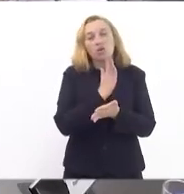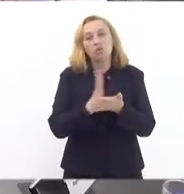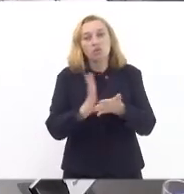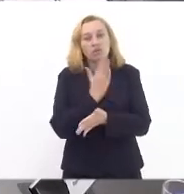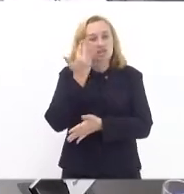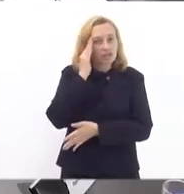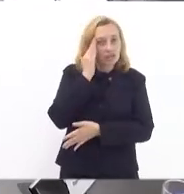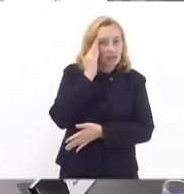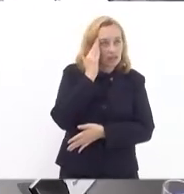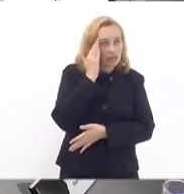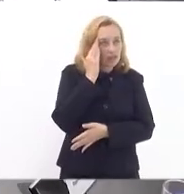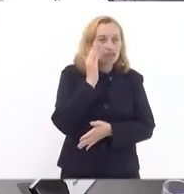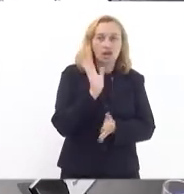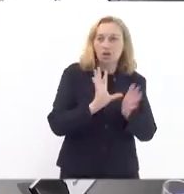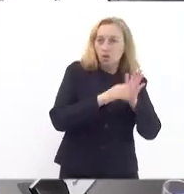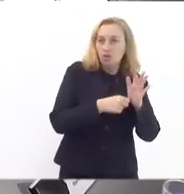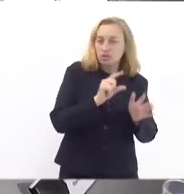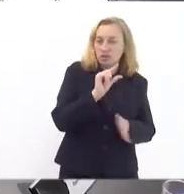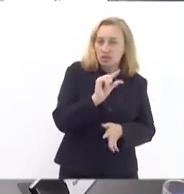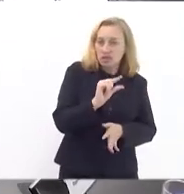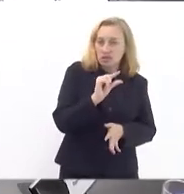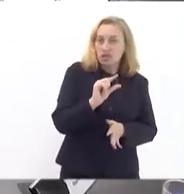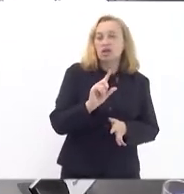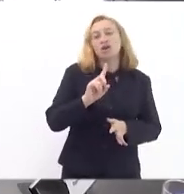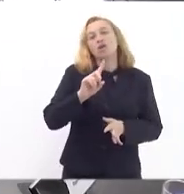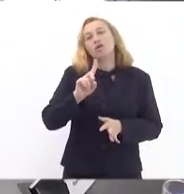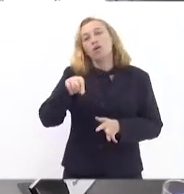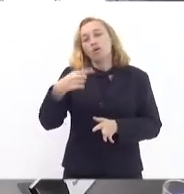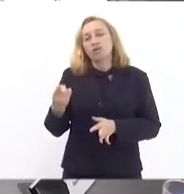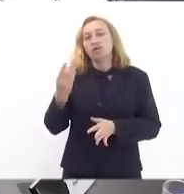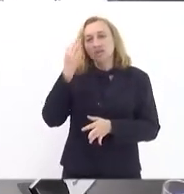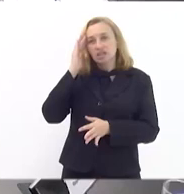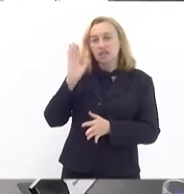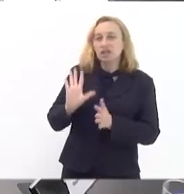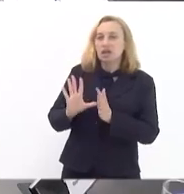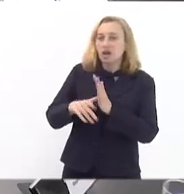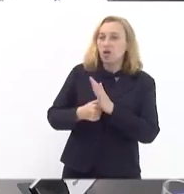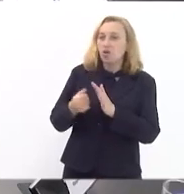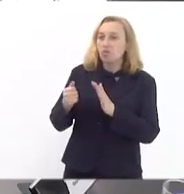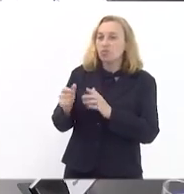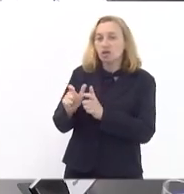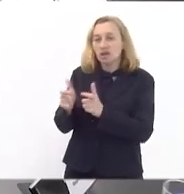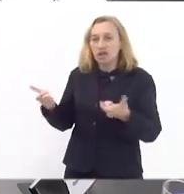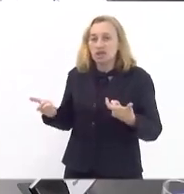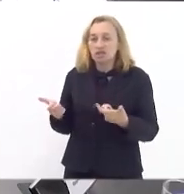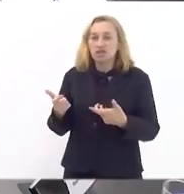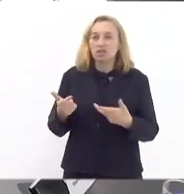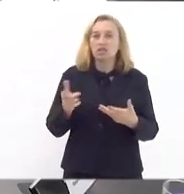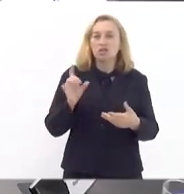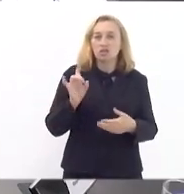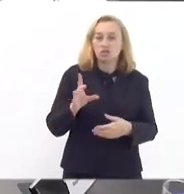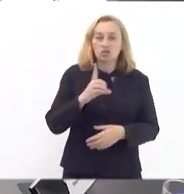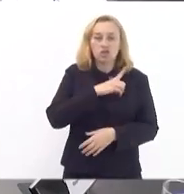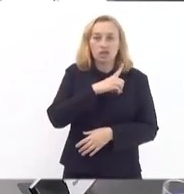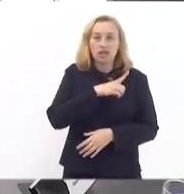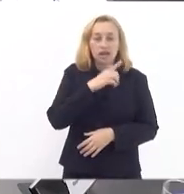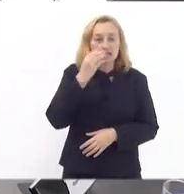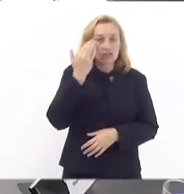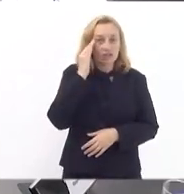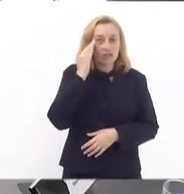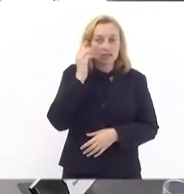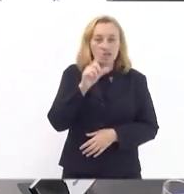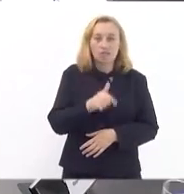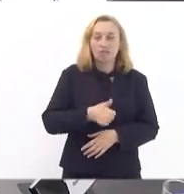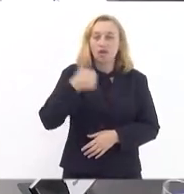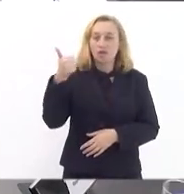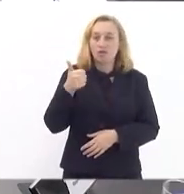forma outro entende que é furto e aí vai dar entendimento na delegacia não cabe nós não somos nós que conseguiram que um padrão e sim pagamento é feito na